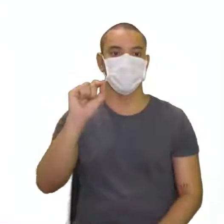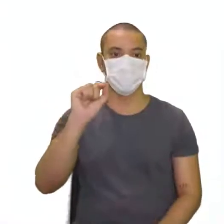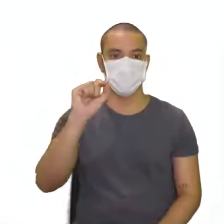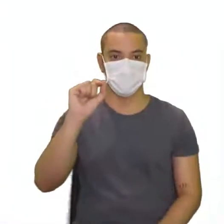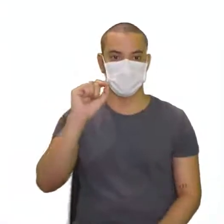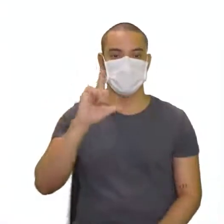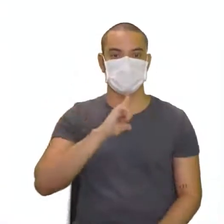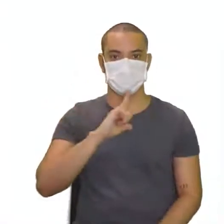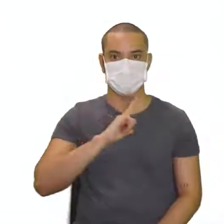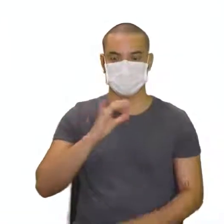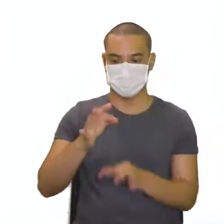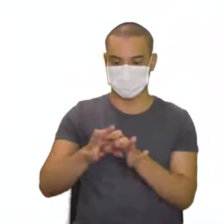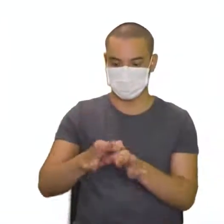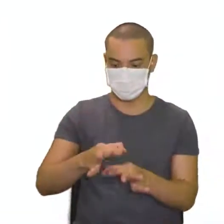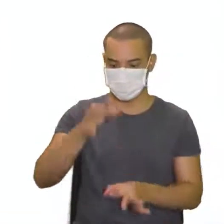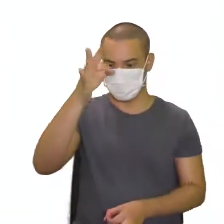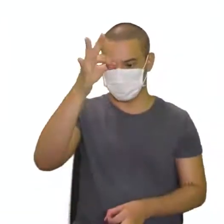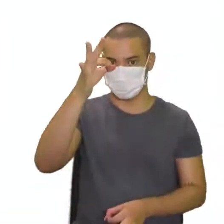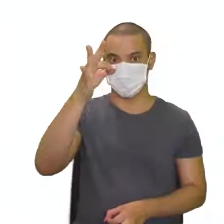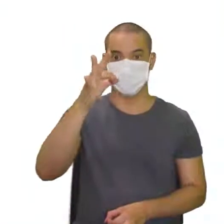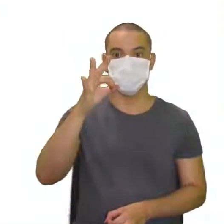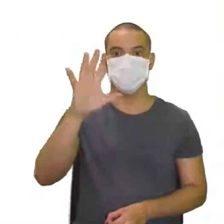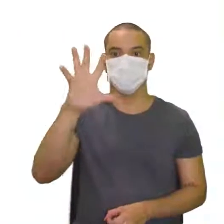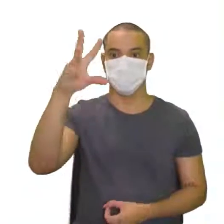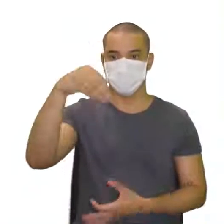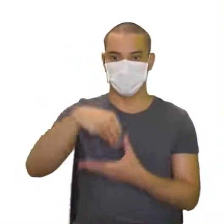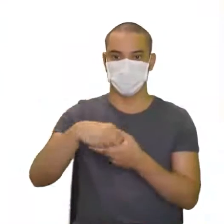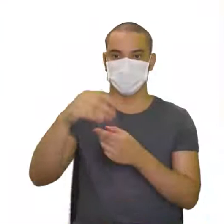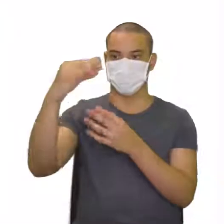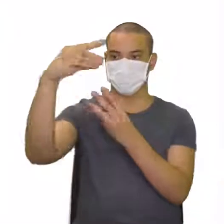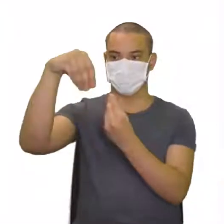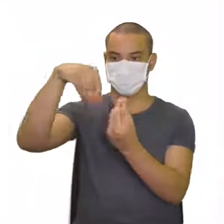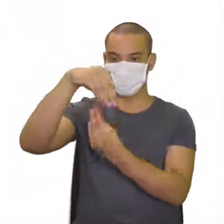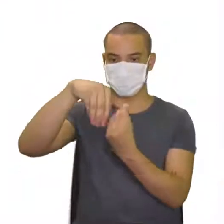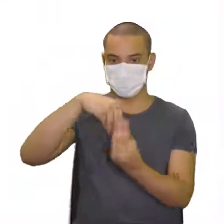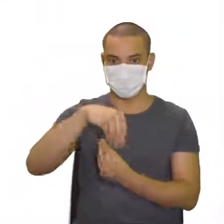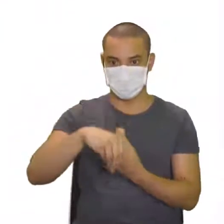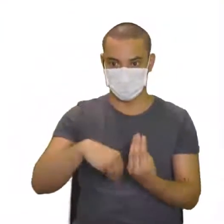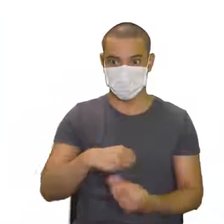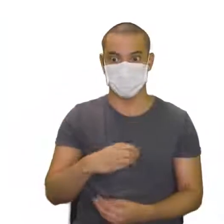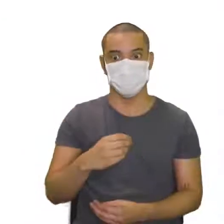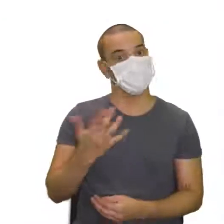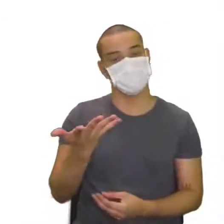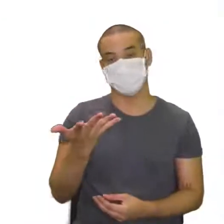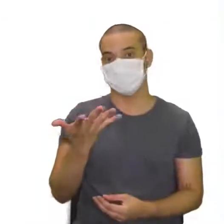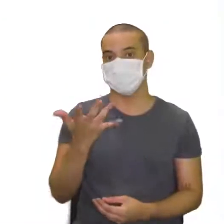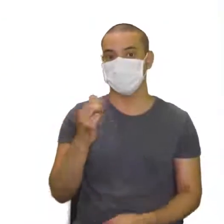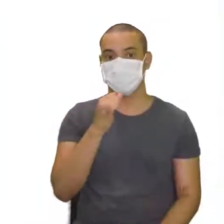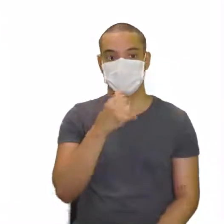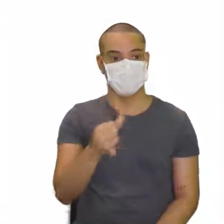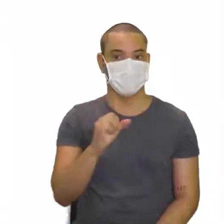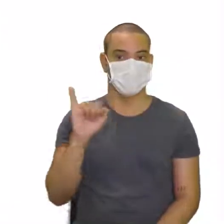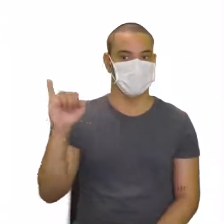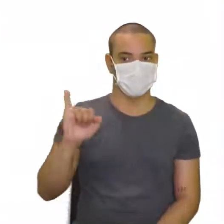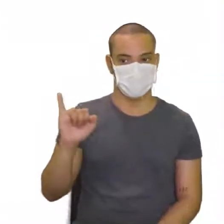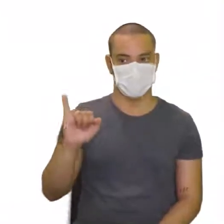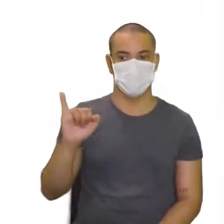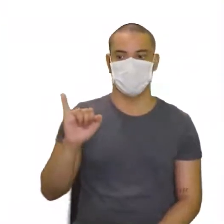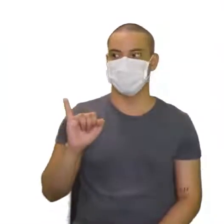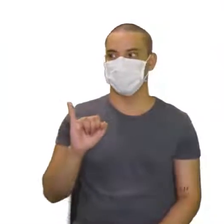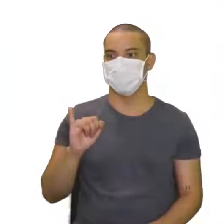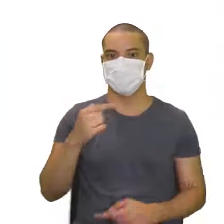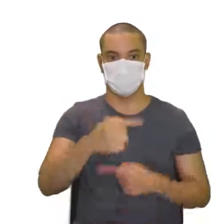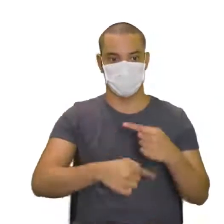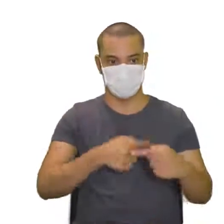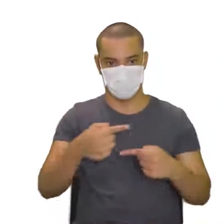fio retilíneo é percorrido por corrente elétrica I, ele gera ao seu redor